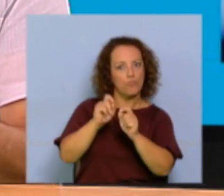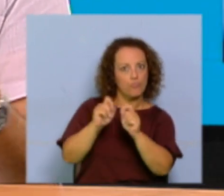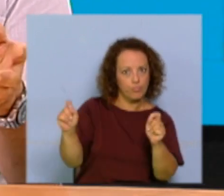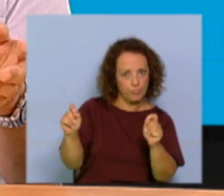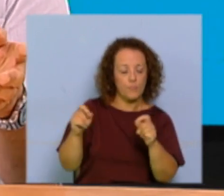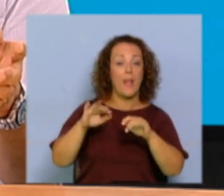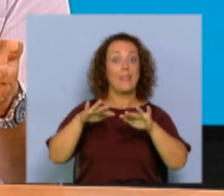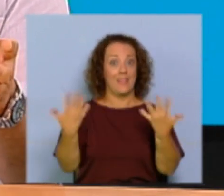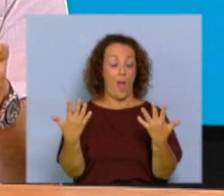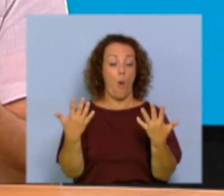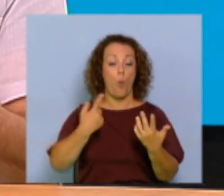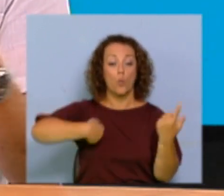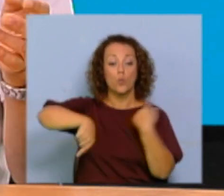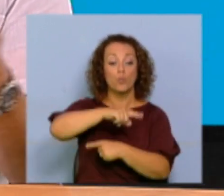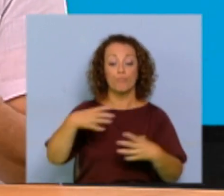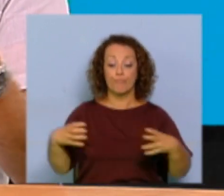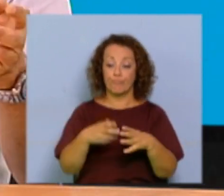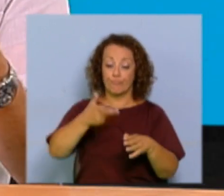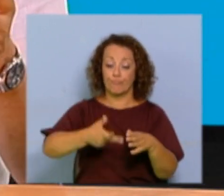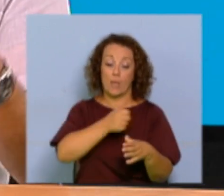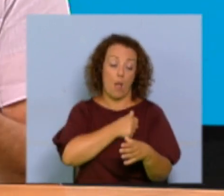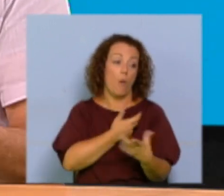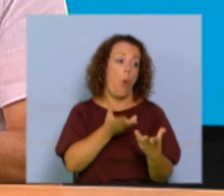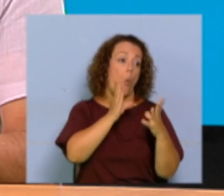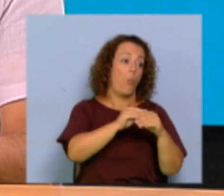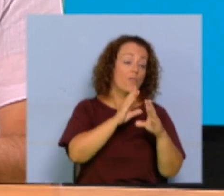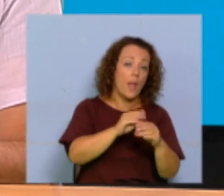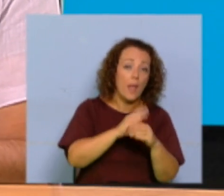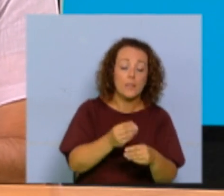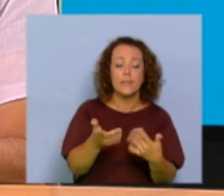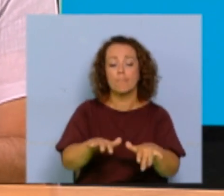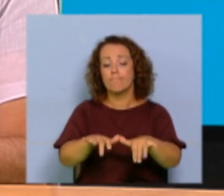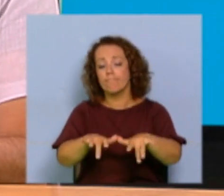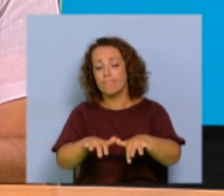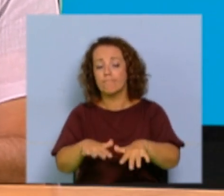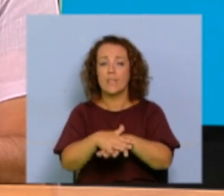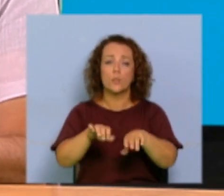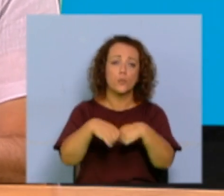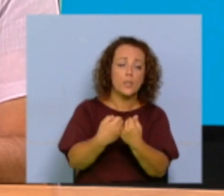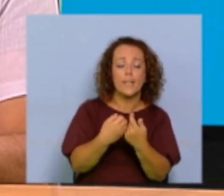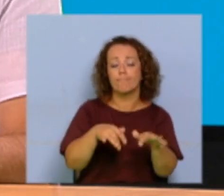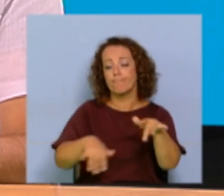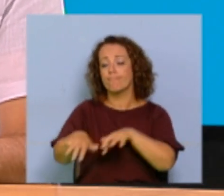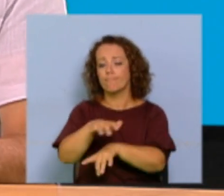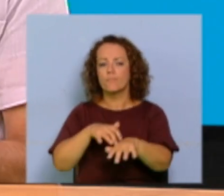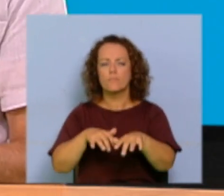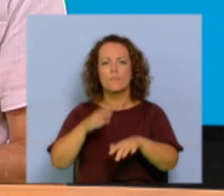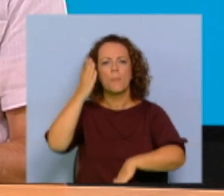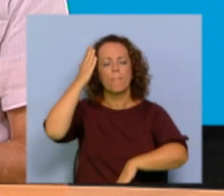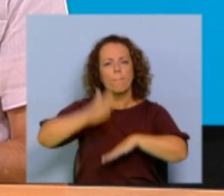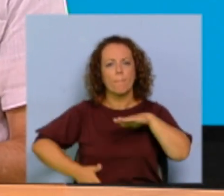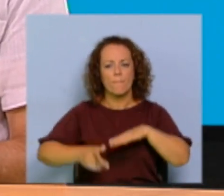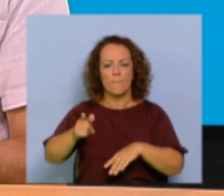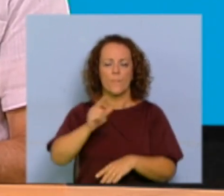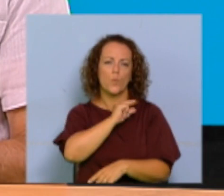então, como estávamos todos fechados em casa, íamos conversando através das redes sociais, não é? E a determinada altura, o padre